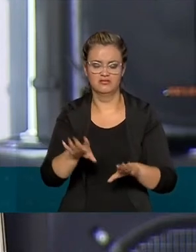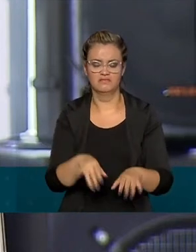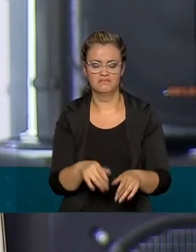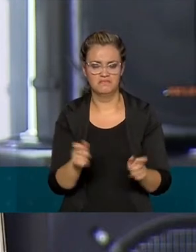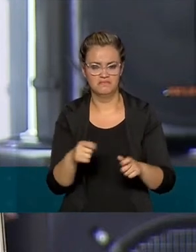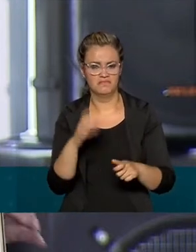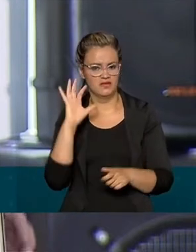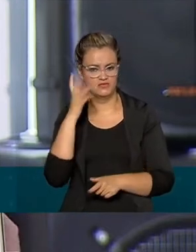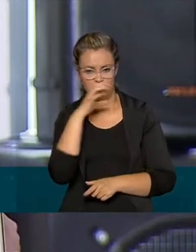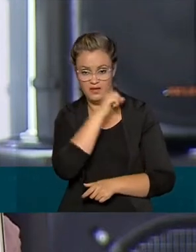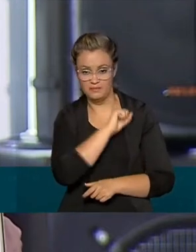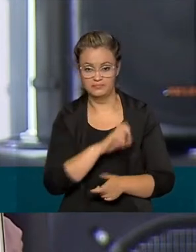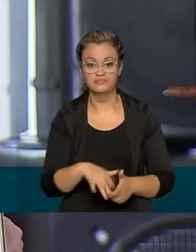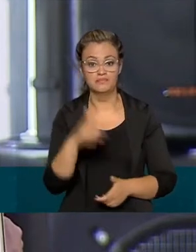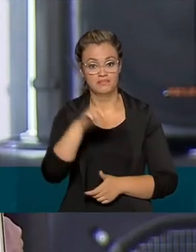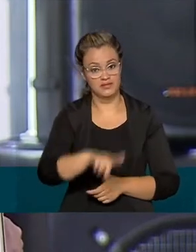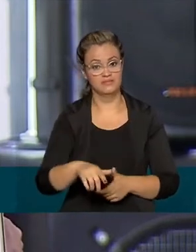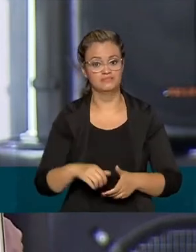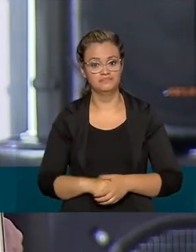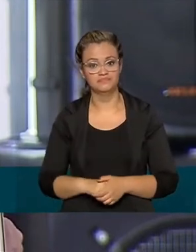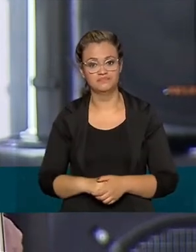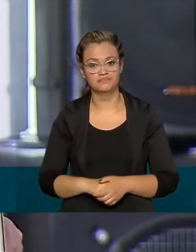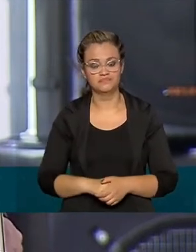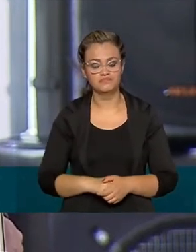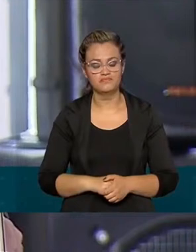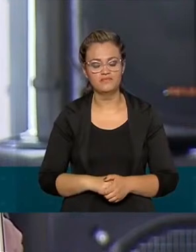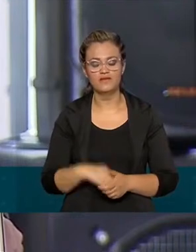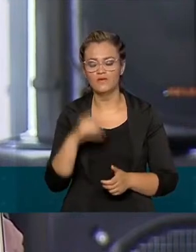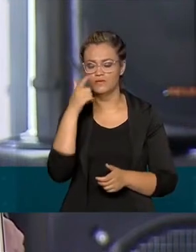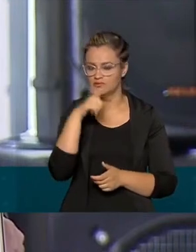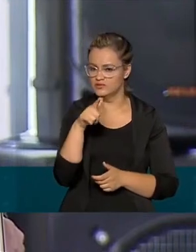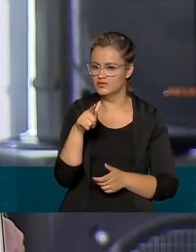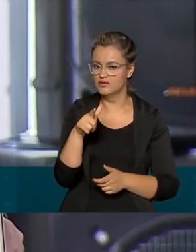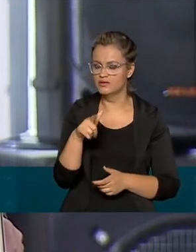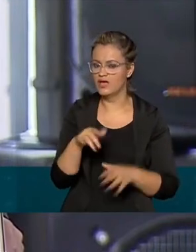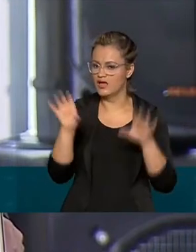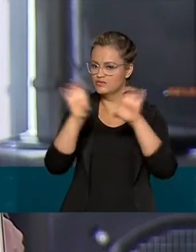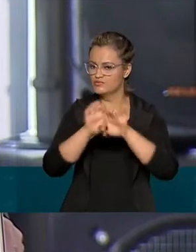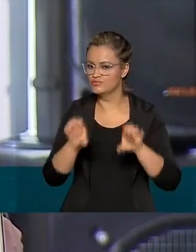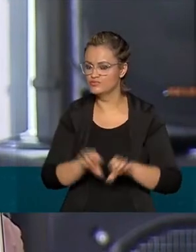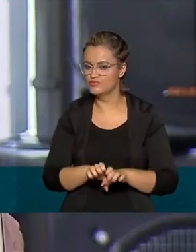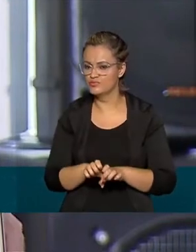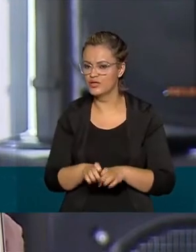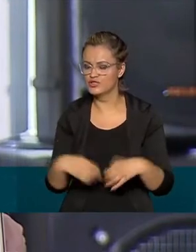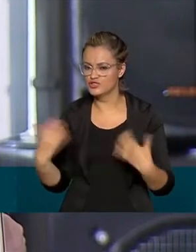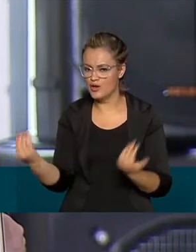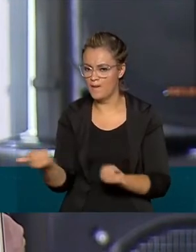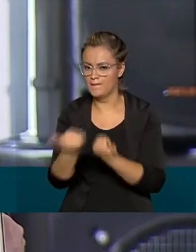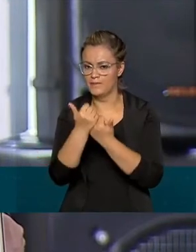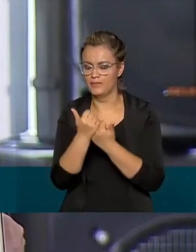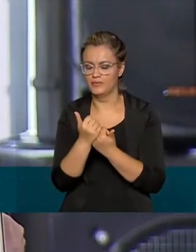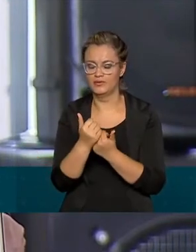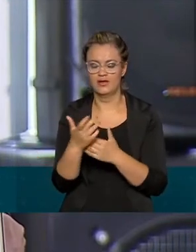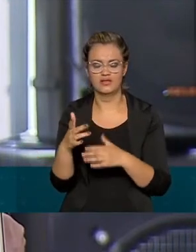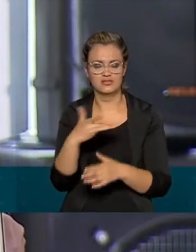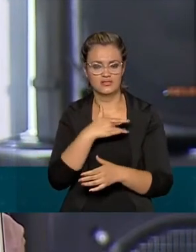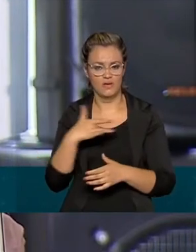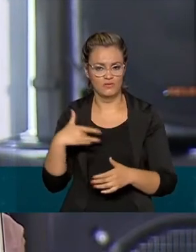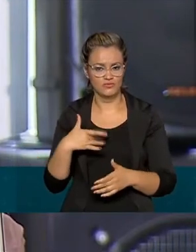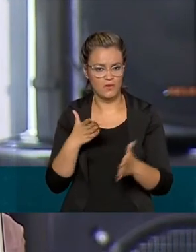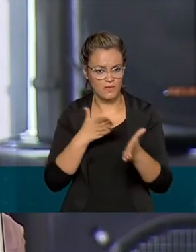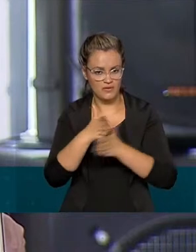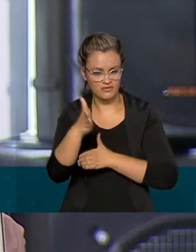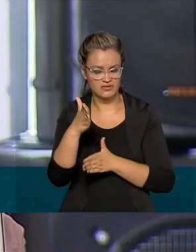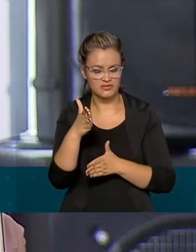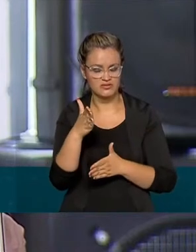cidadão. Ademais, foi buscado um incremento na estrutura física de apoio à saúde, com a aprovação